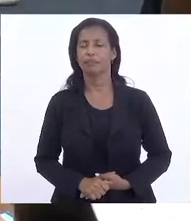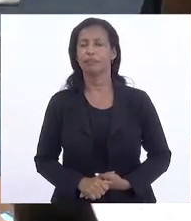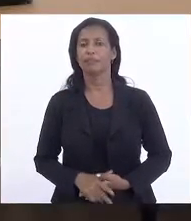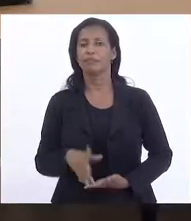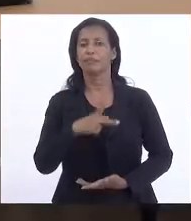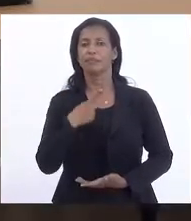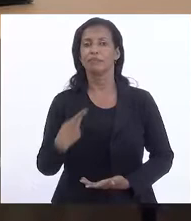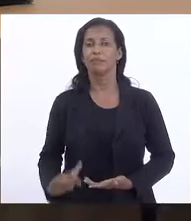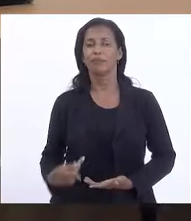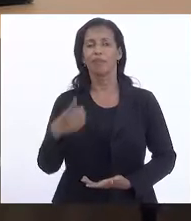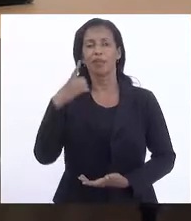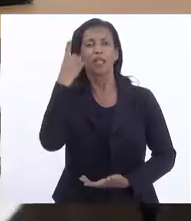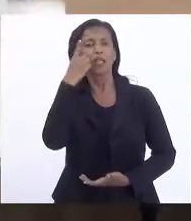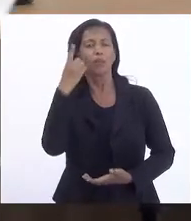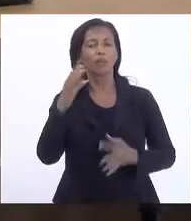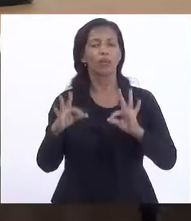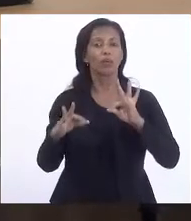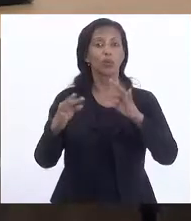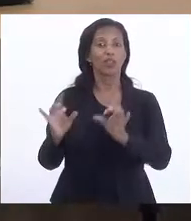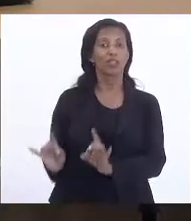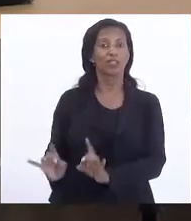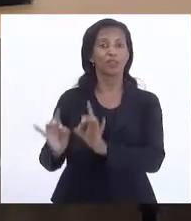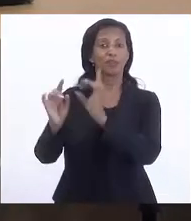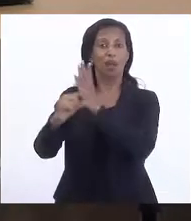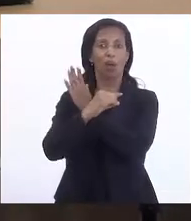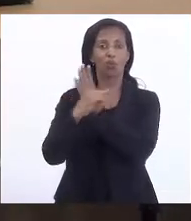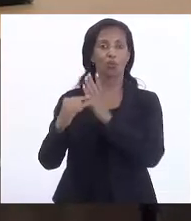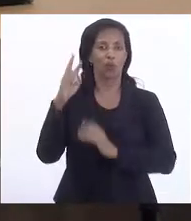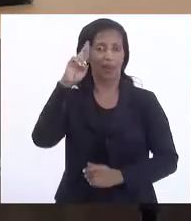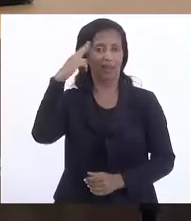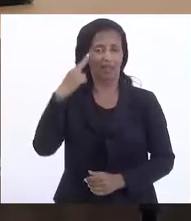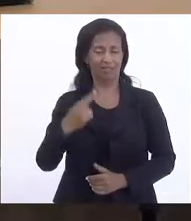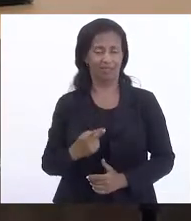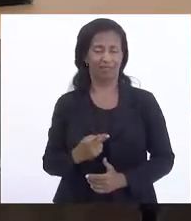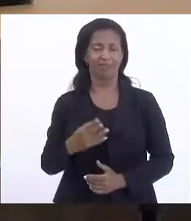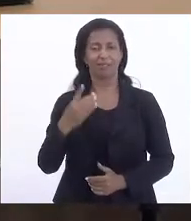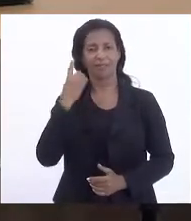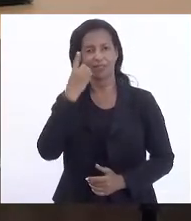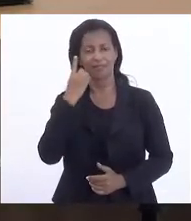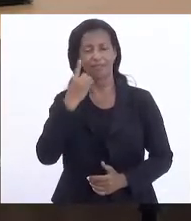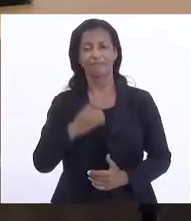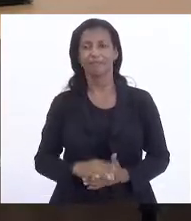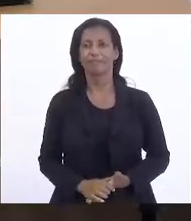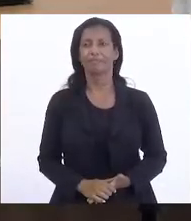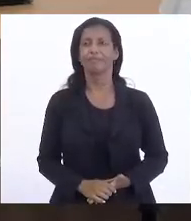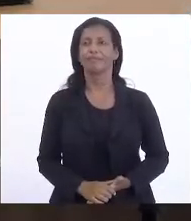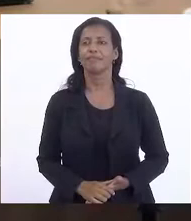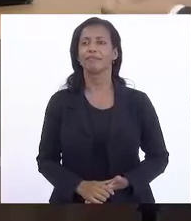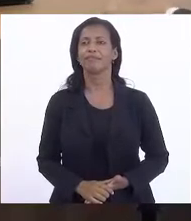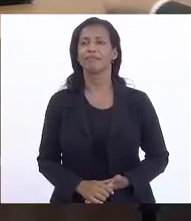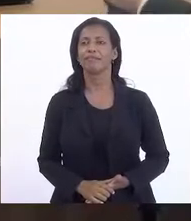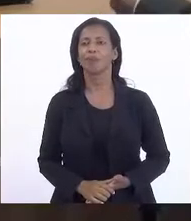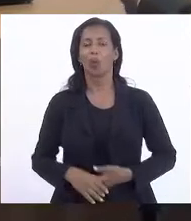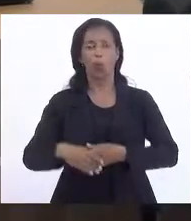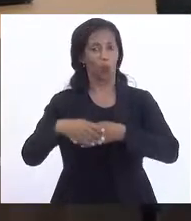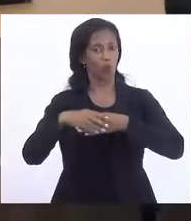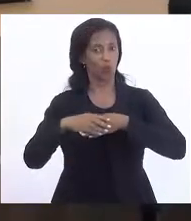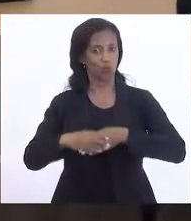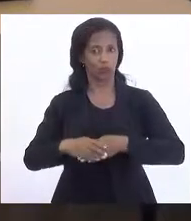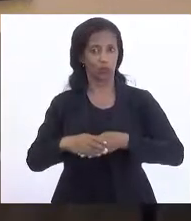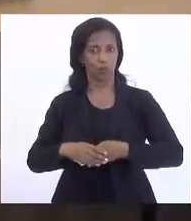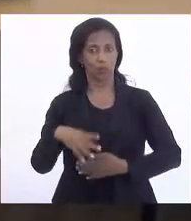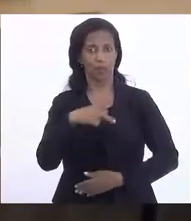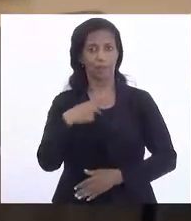Presidente, deputados e deputadas, especialmente a autora do projeto, a deputada Renata Sousa. Saúdo a